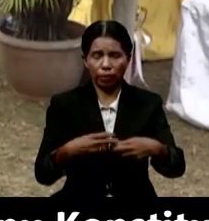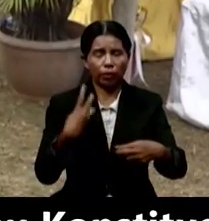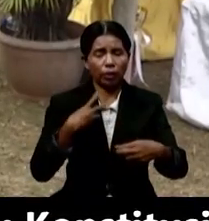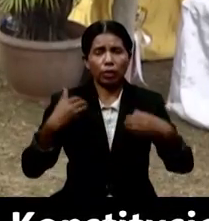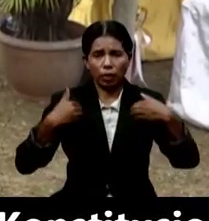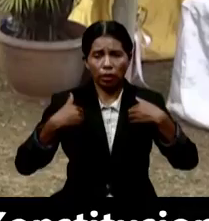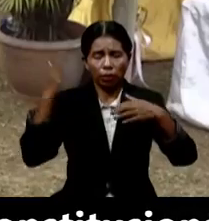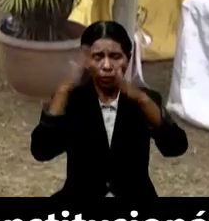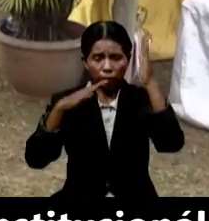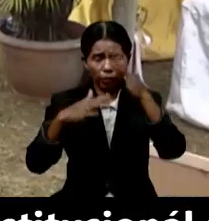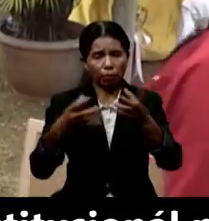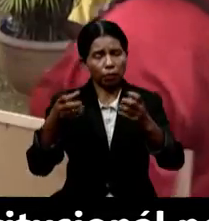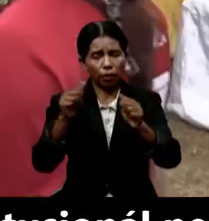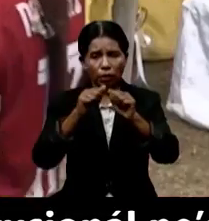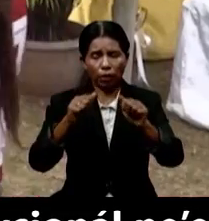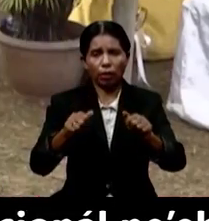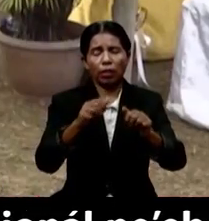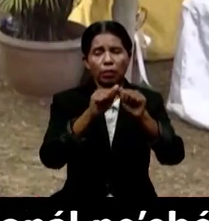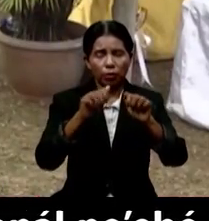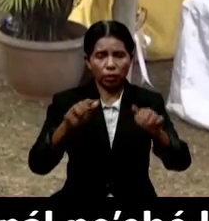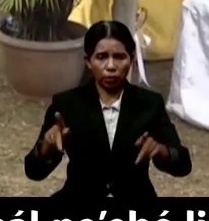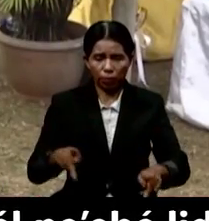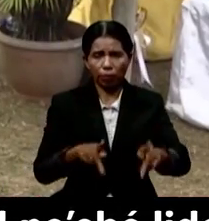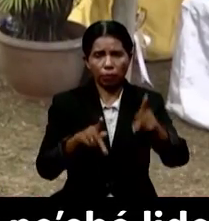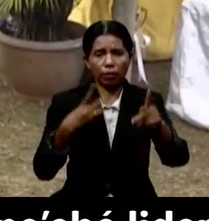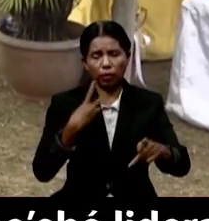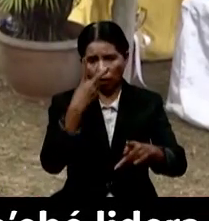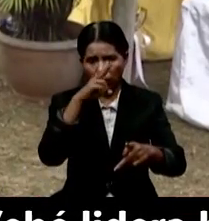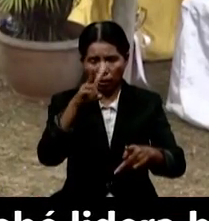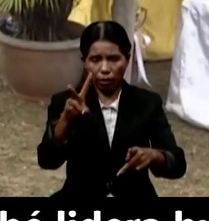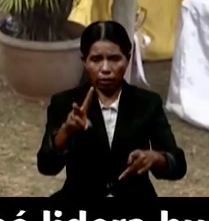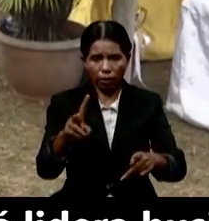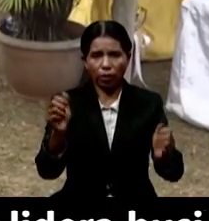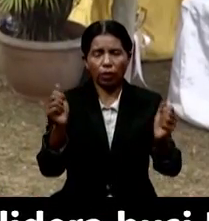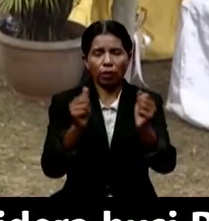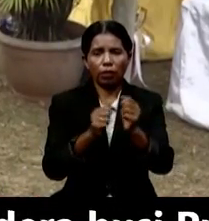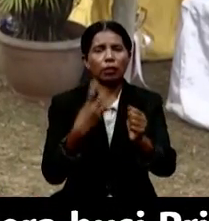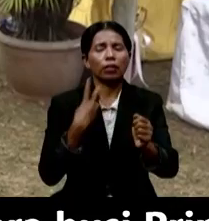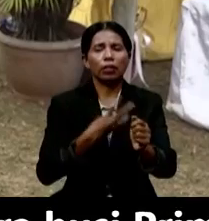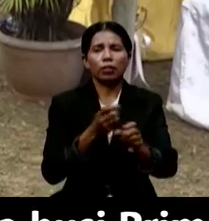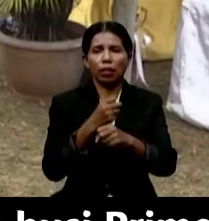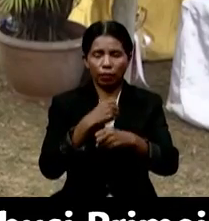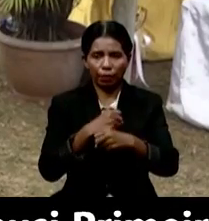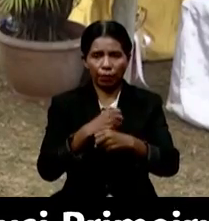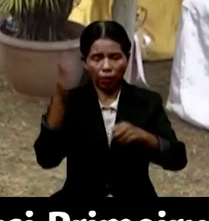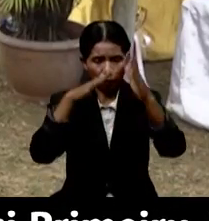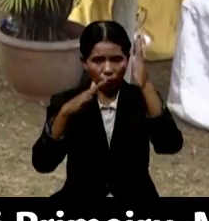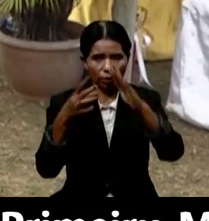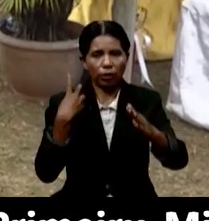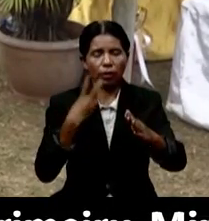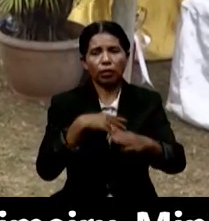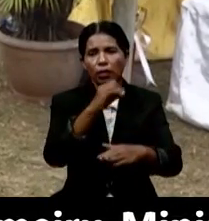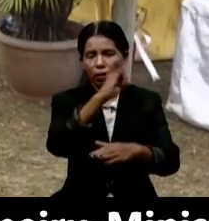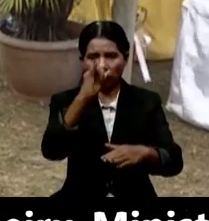problemas para ke admisão pública, no ita ni a expectativa, ho diagnóstico nebe ma kita halo, problemas sira nebe ma